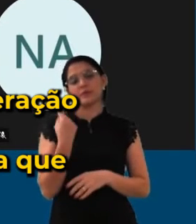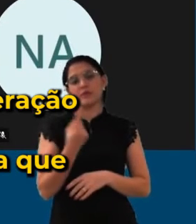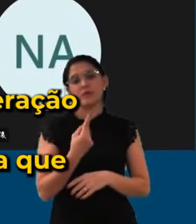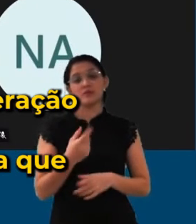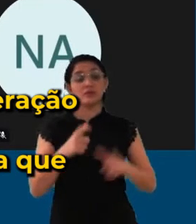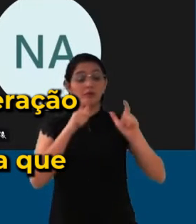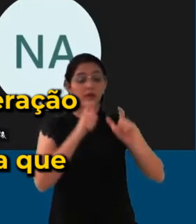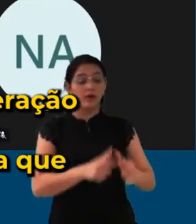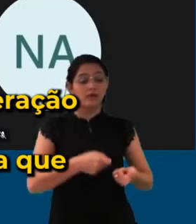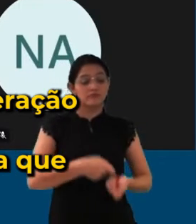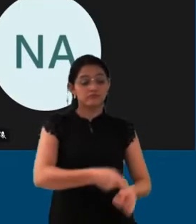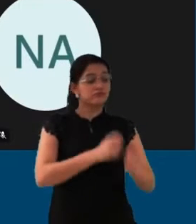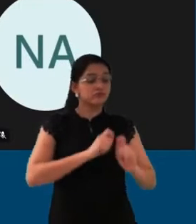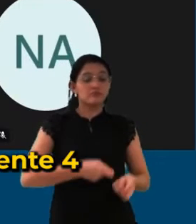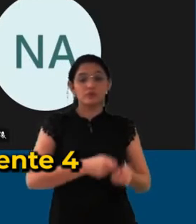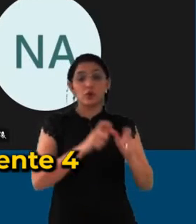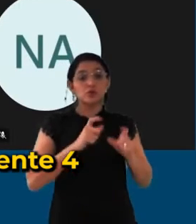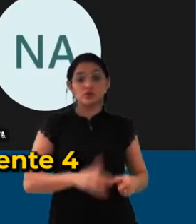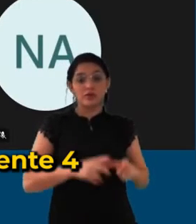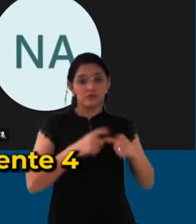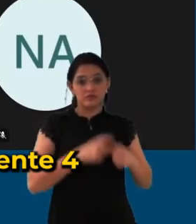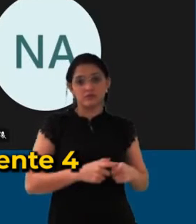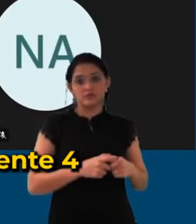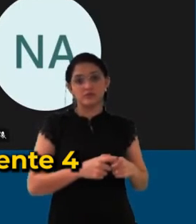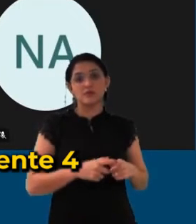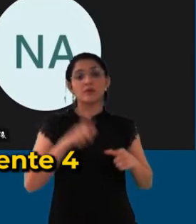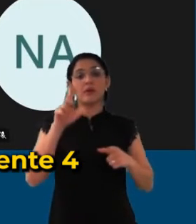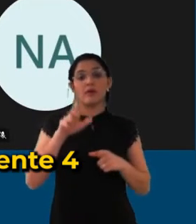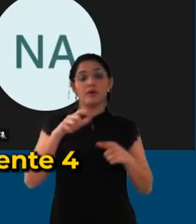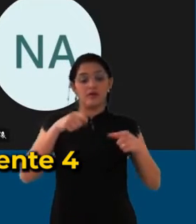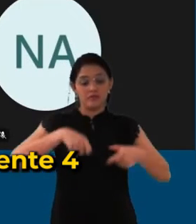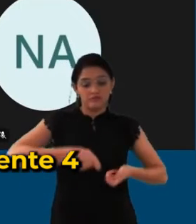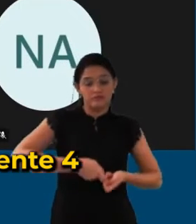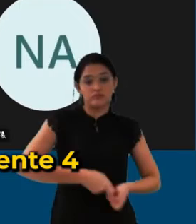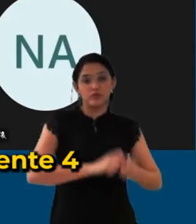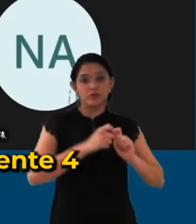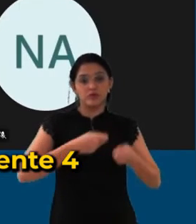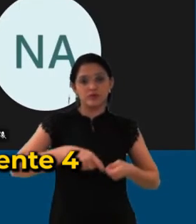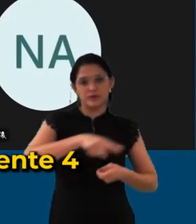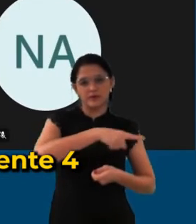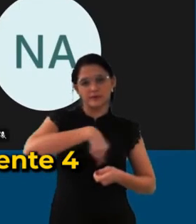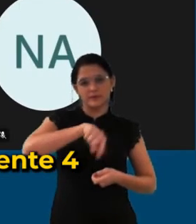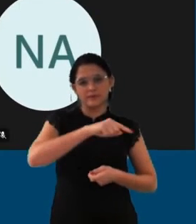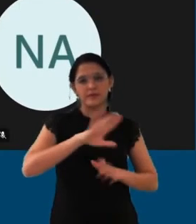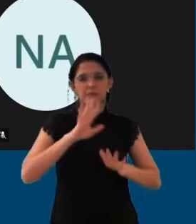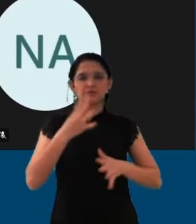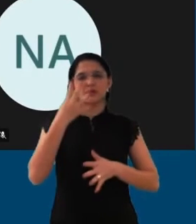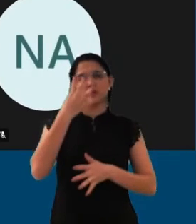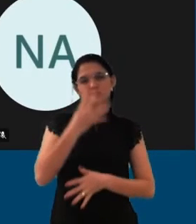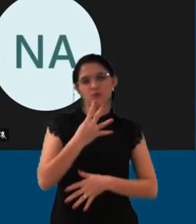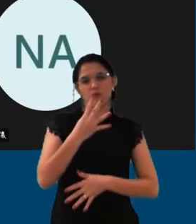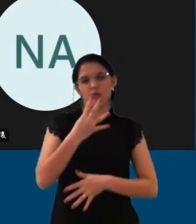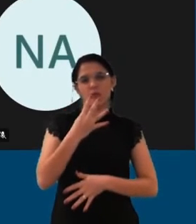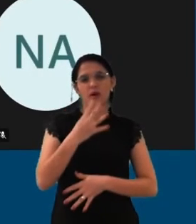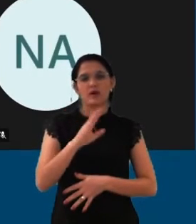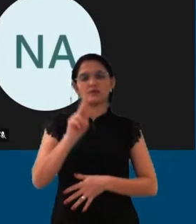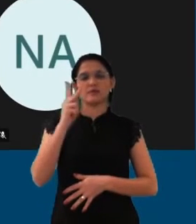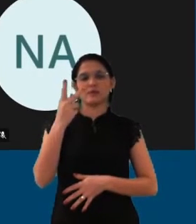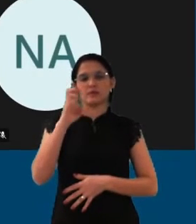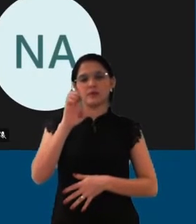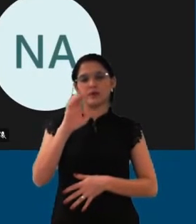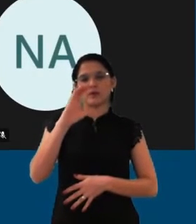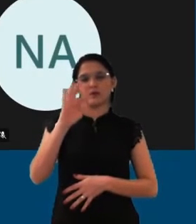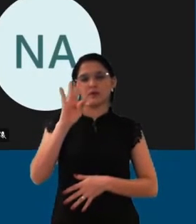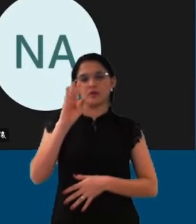recuperar uma área que sequer houve lavra. A lavra ocorreu numa área de aproximadamente 4 hectares. E a